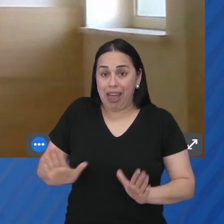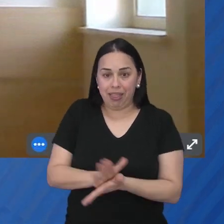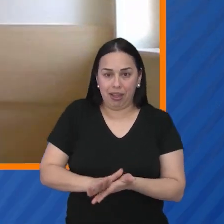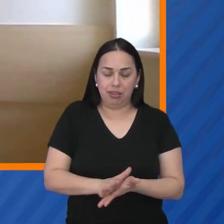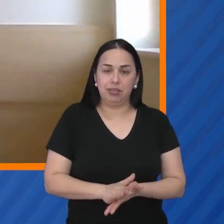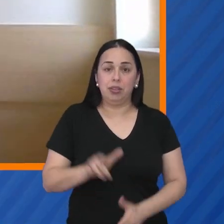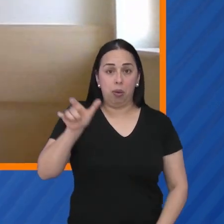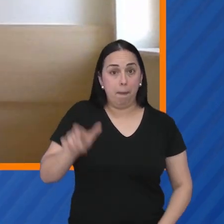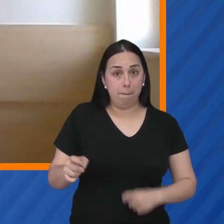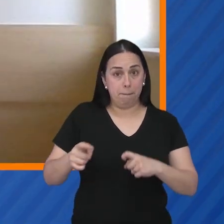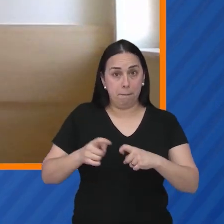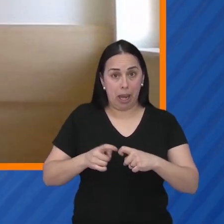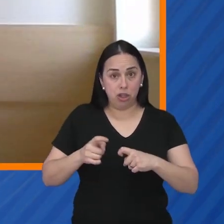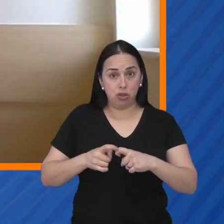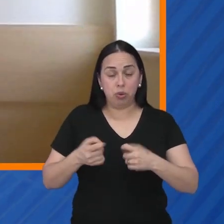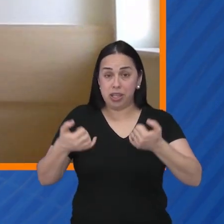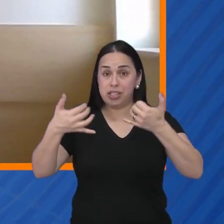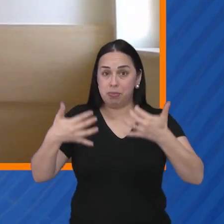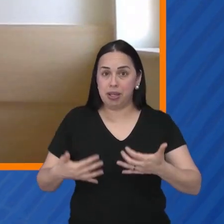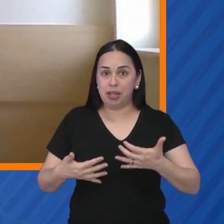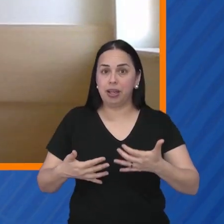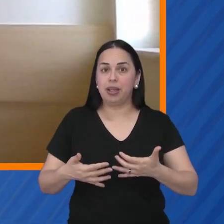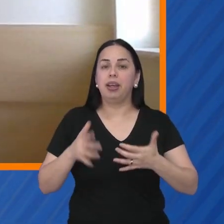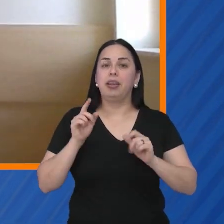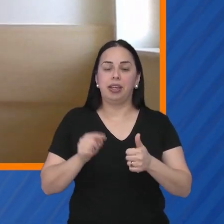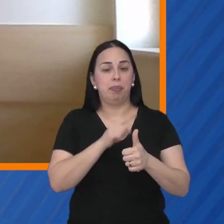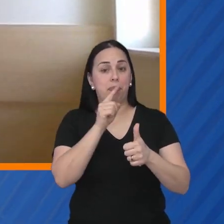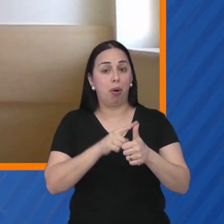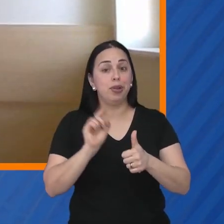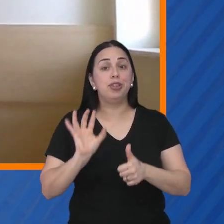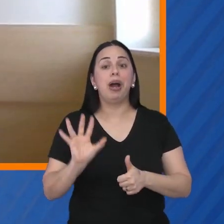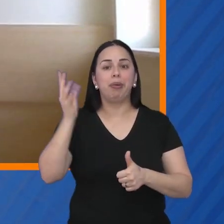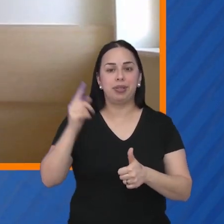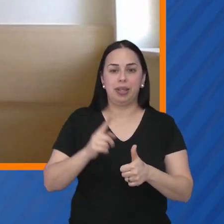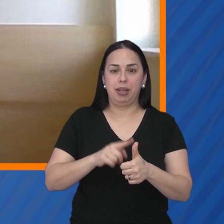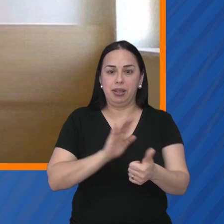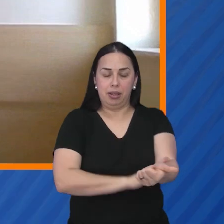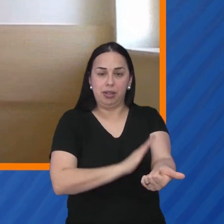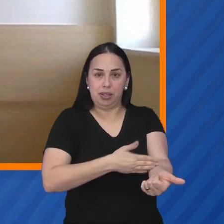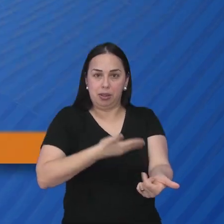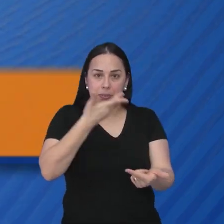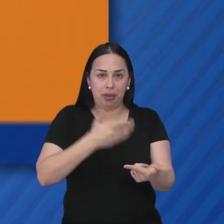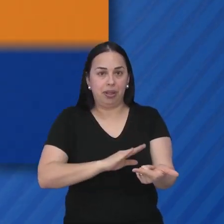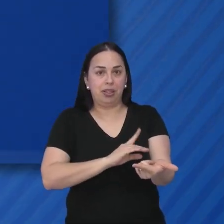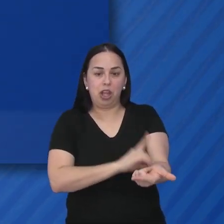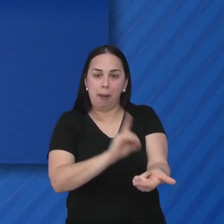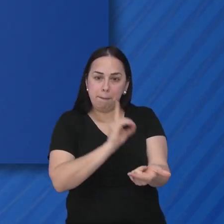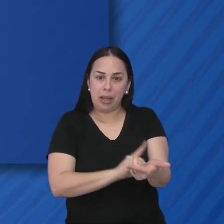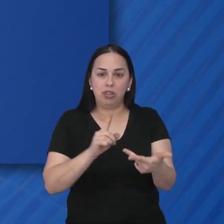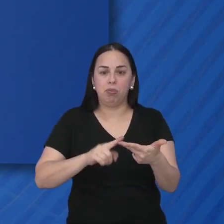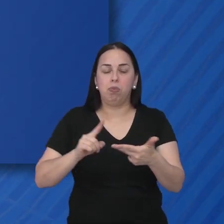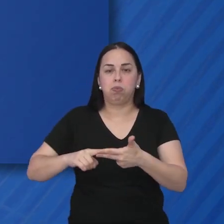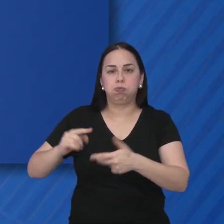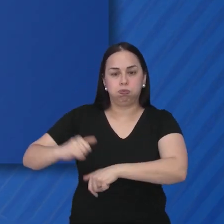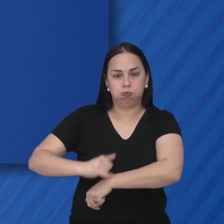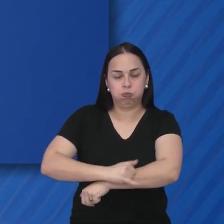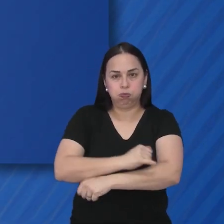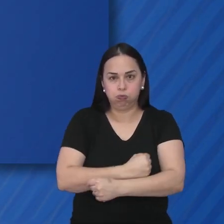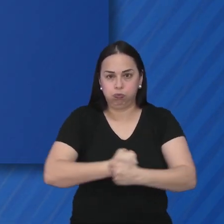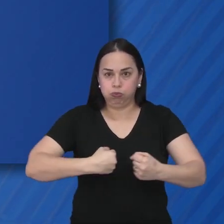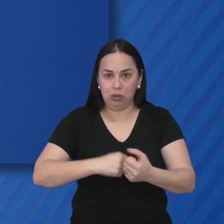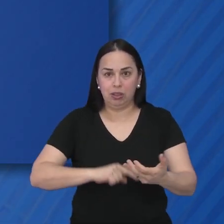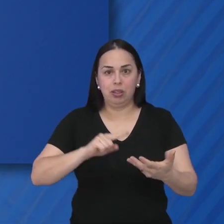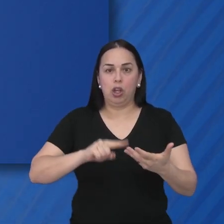cresce bem. Ainda segundo o obstetra, alguns fatores de risco podem causar a pré-eclâmpsia. São eles: hipertensão,